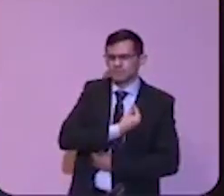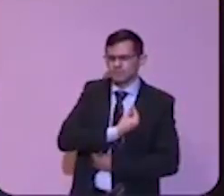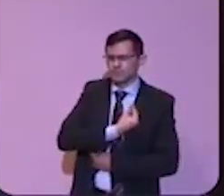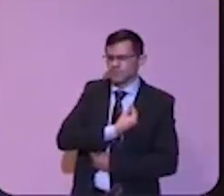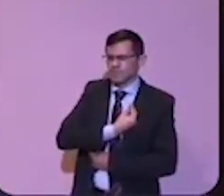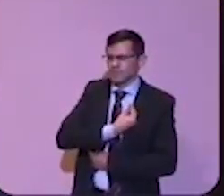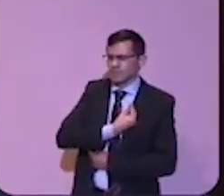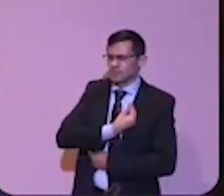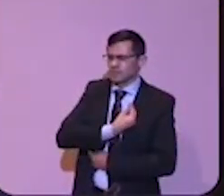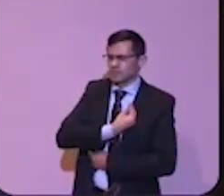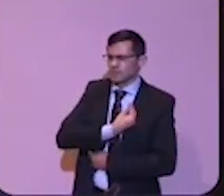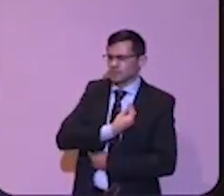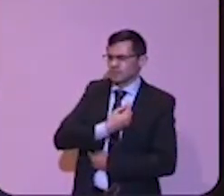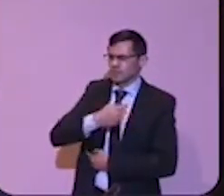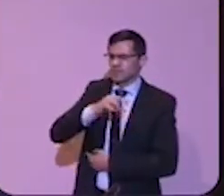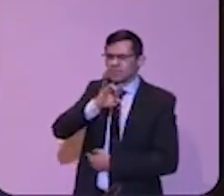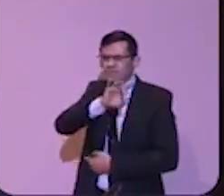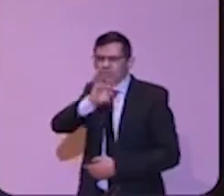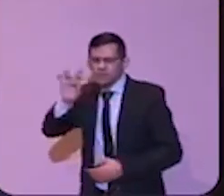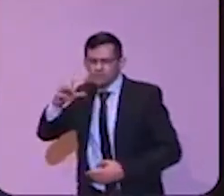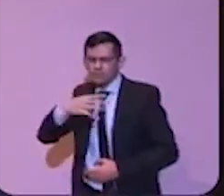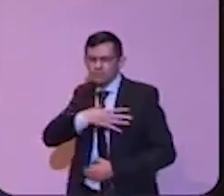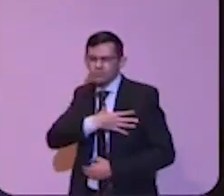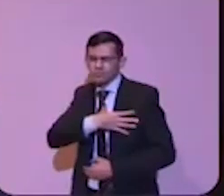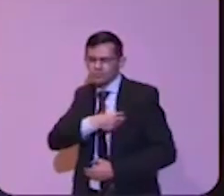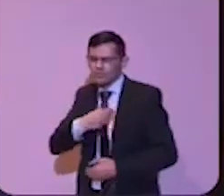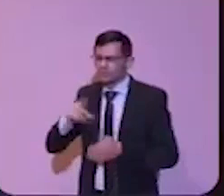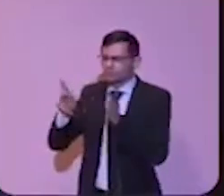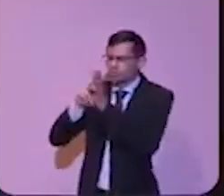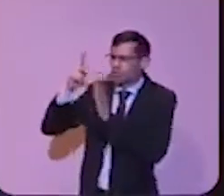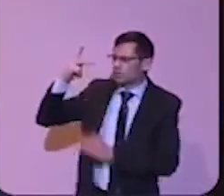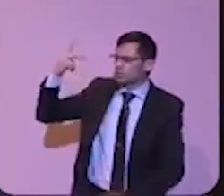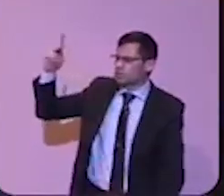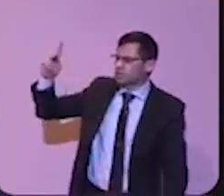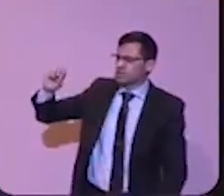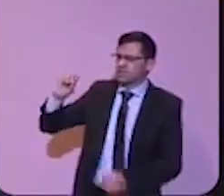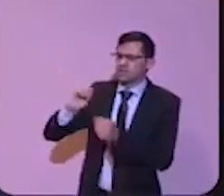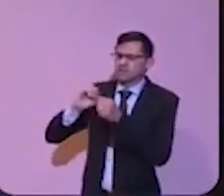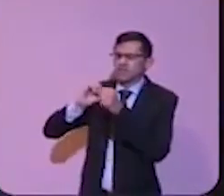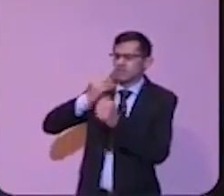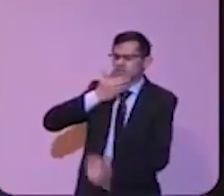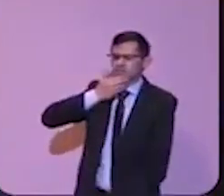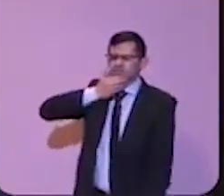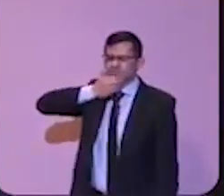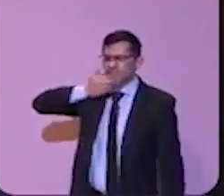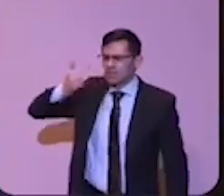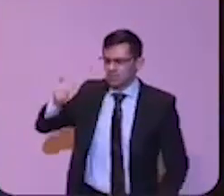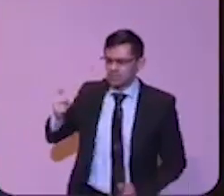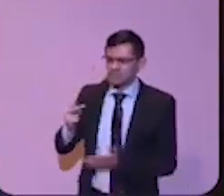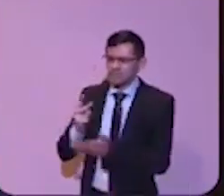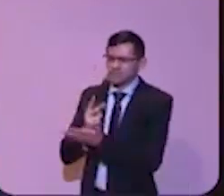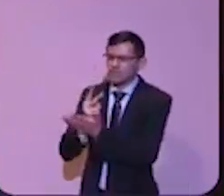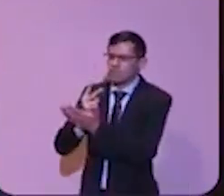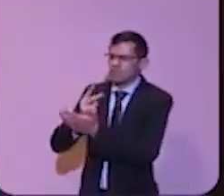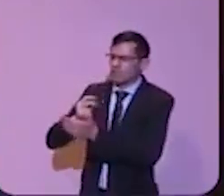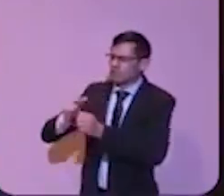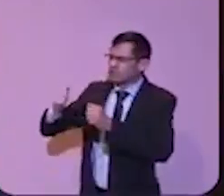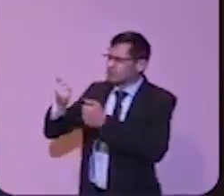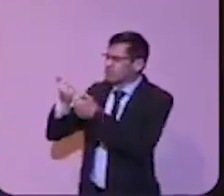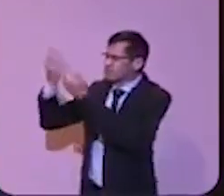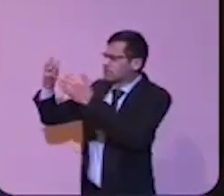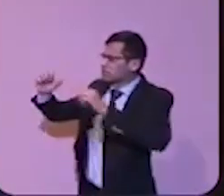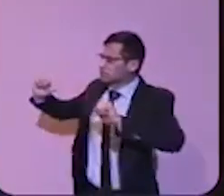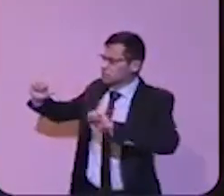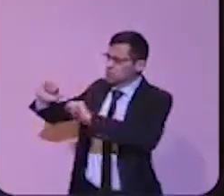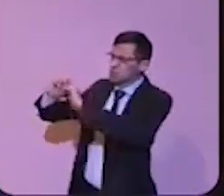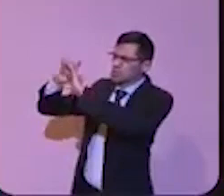para que os teus filhos e filhas façam sempre o melhor que podem, para a glória